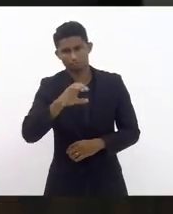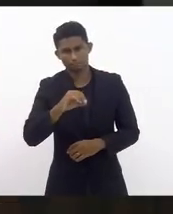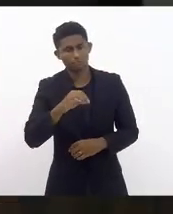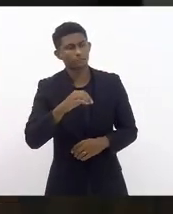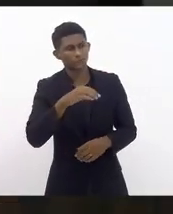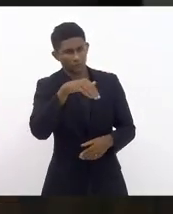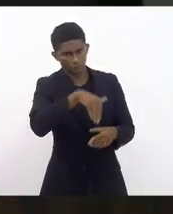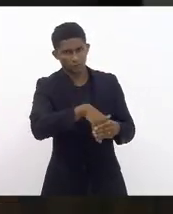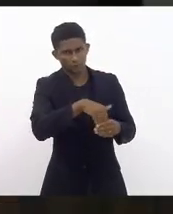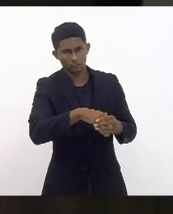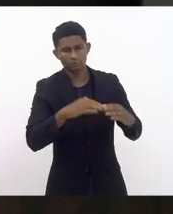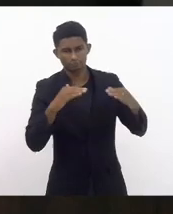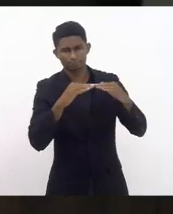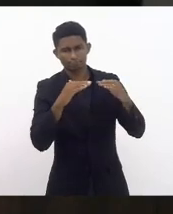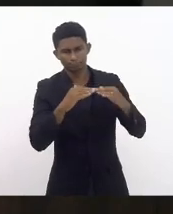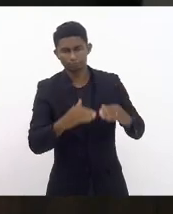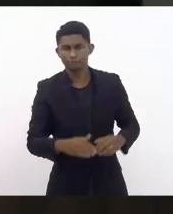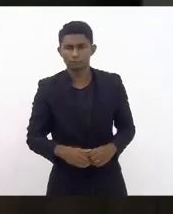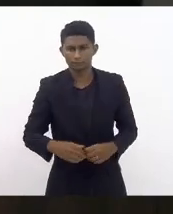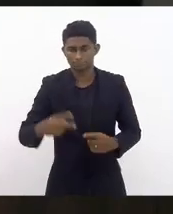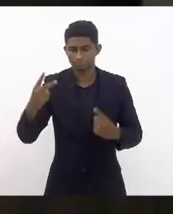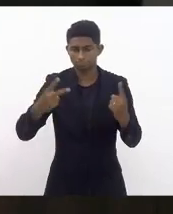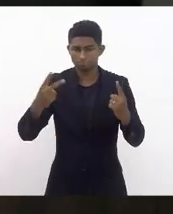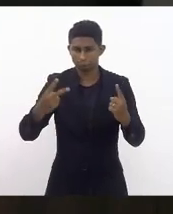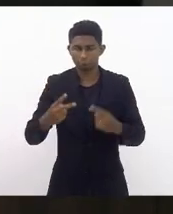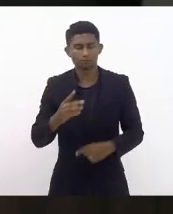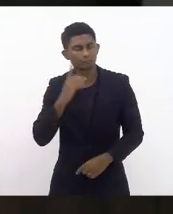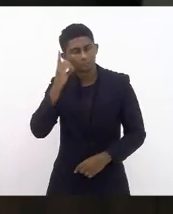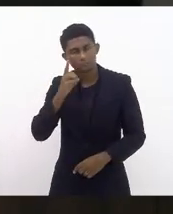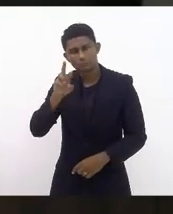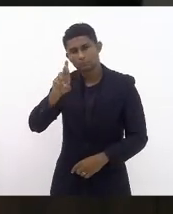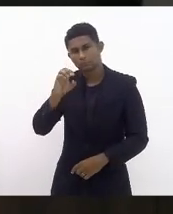2-1. Deputado Rodrigo Amorim.